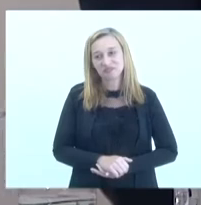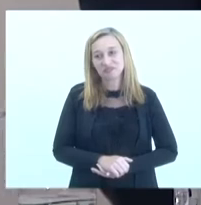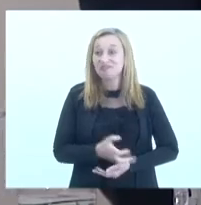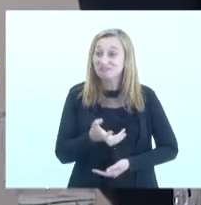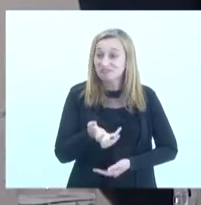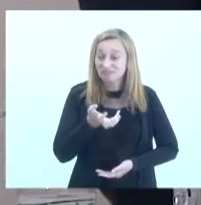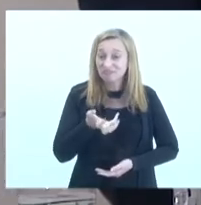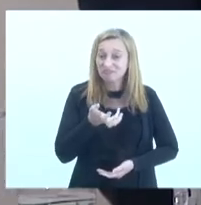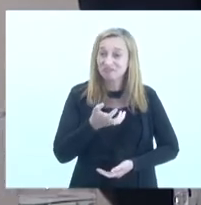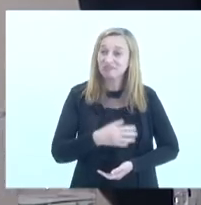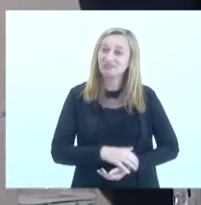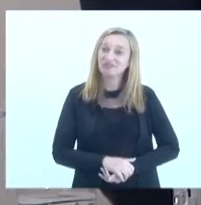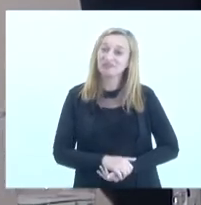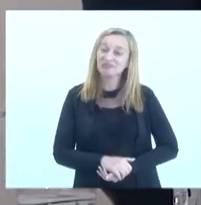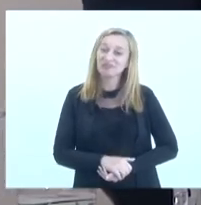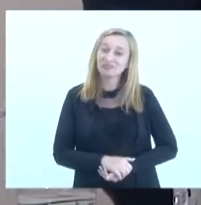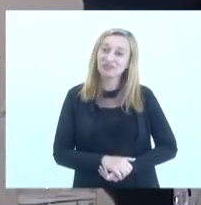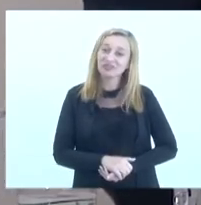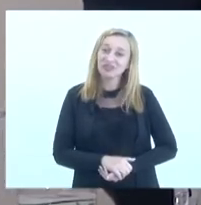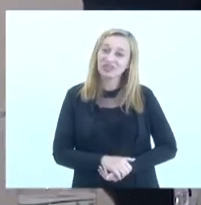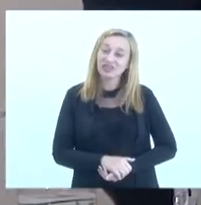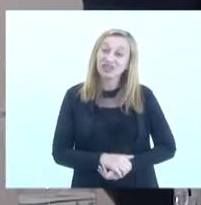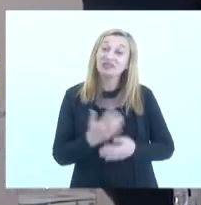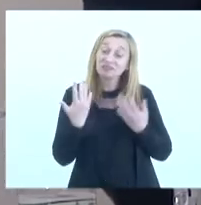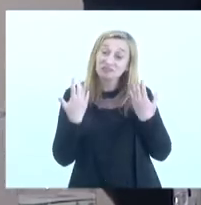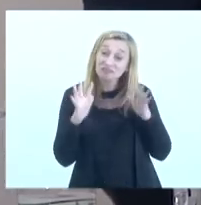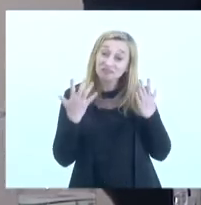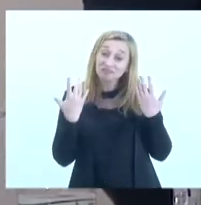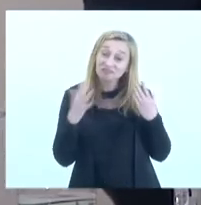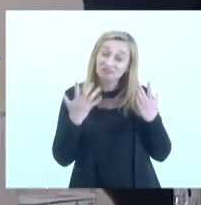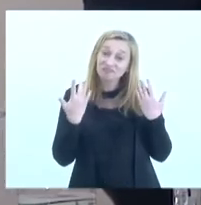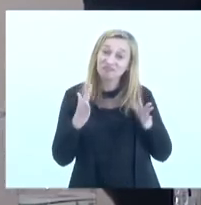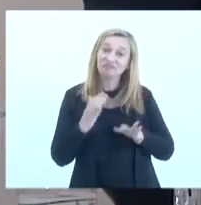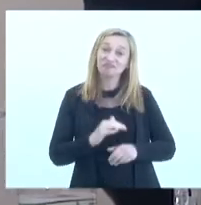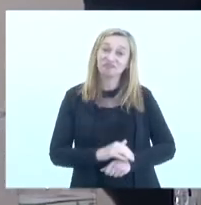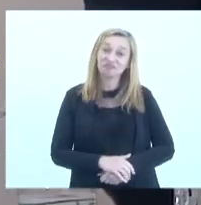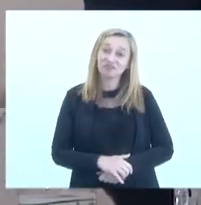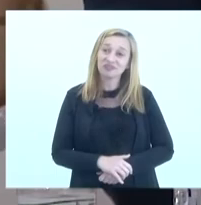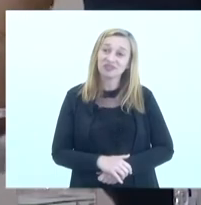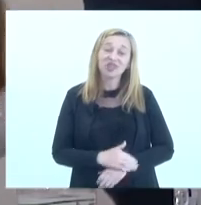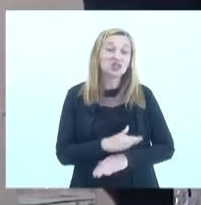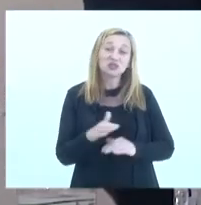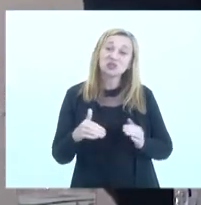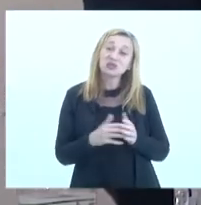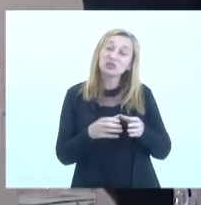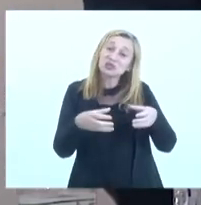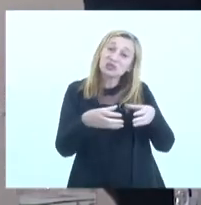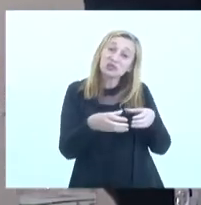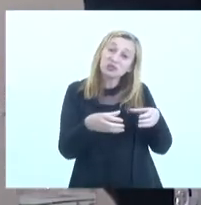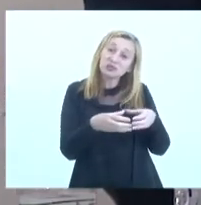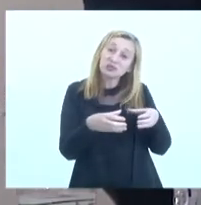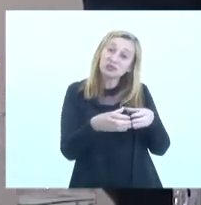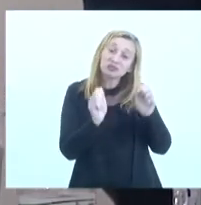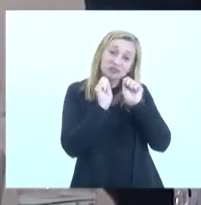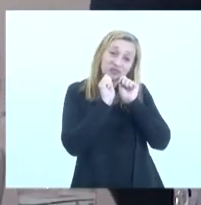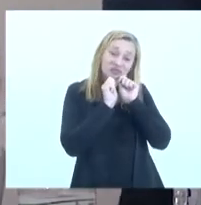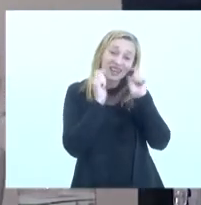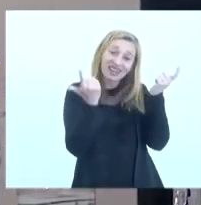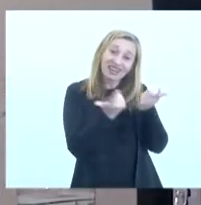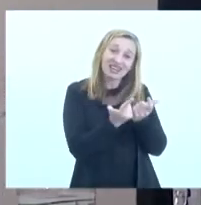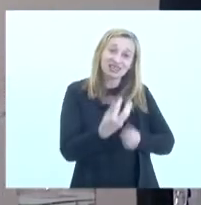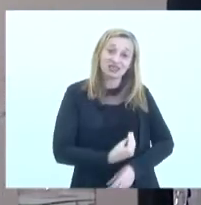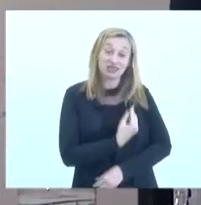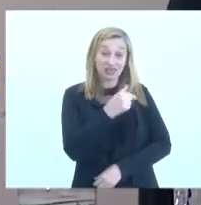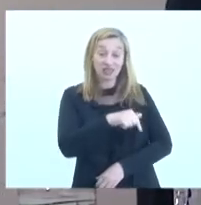queria, André, parabenizar toda a equipe da Alerj que está aqui hoje,